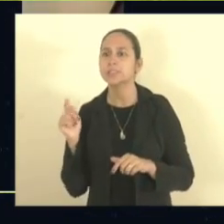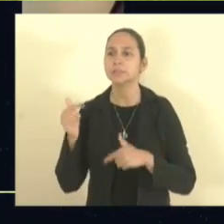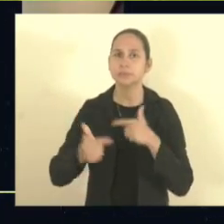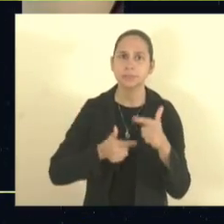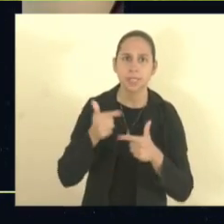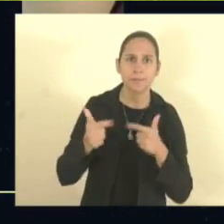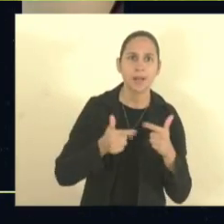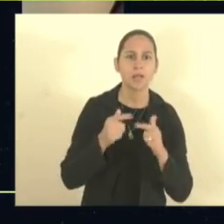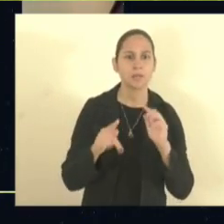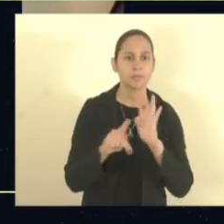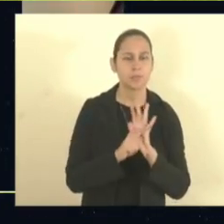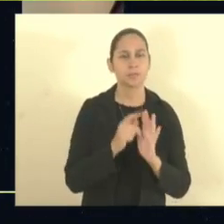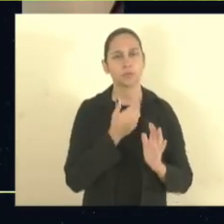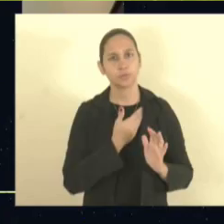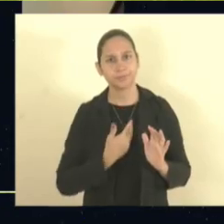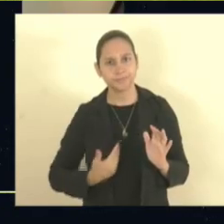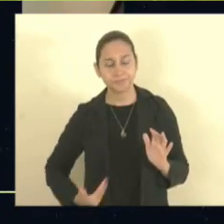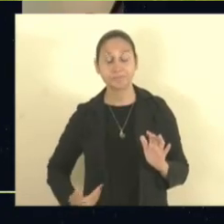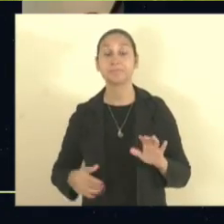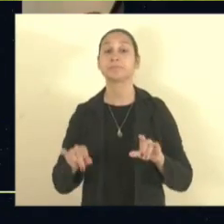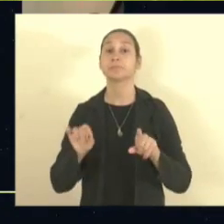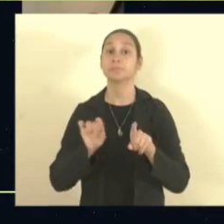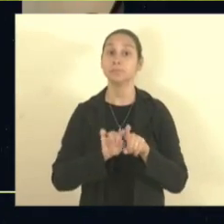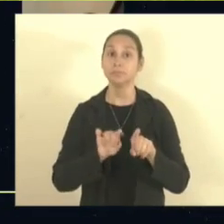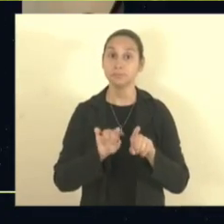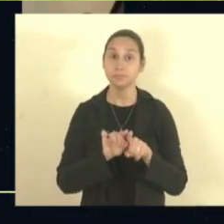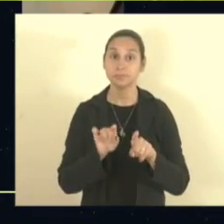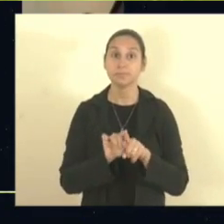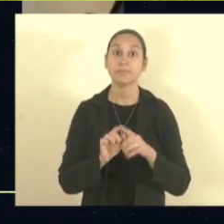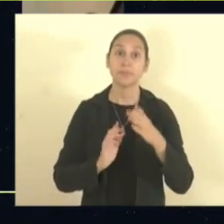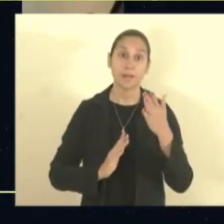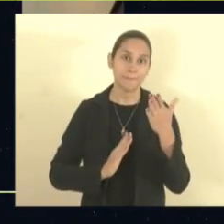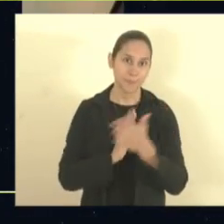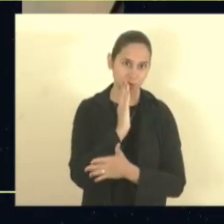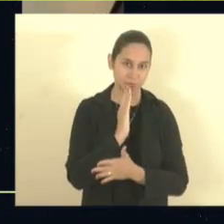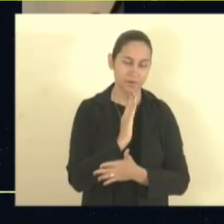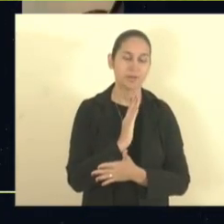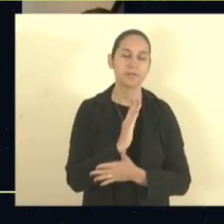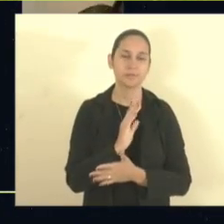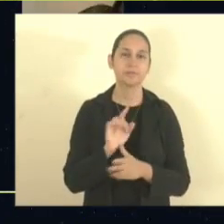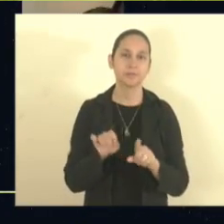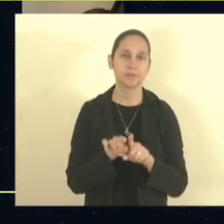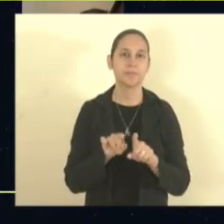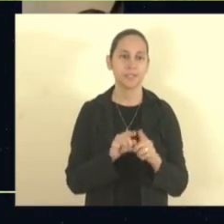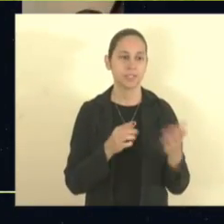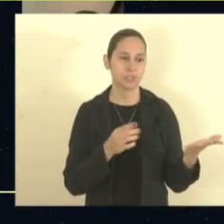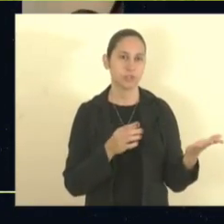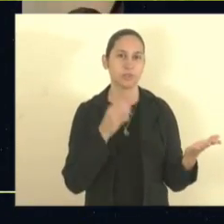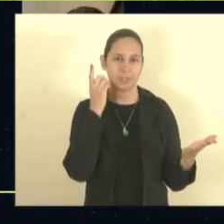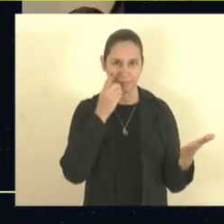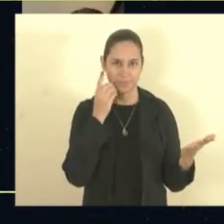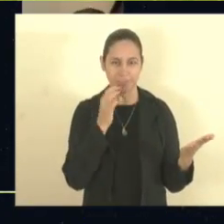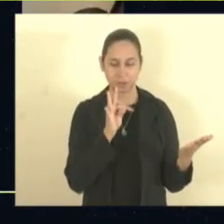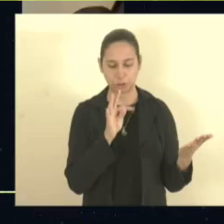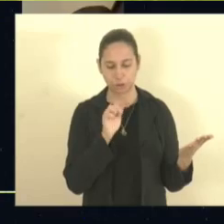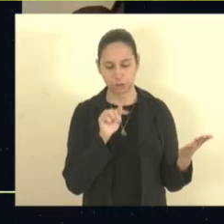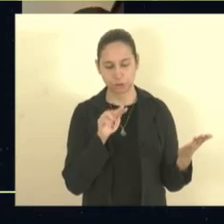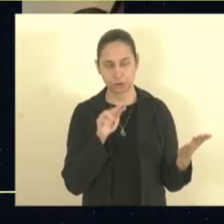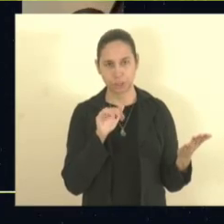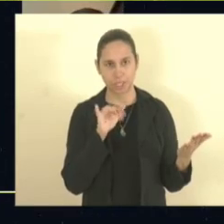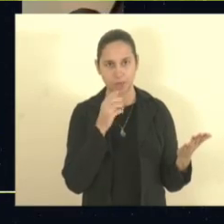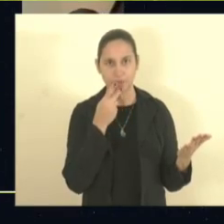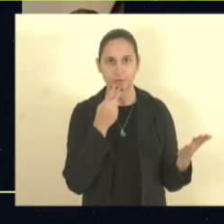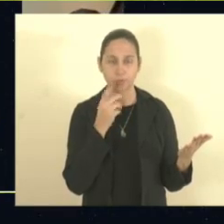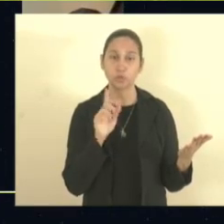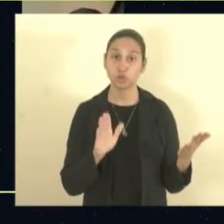trabalho do governo do estado, e também foi aprovado, como o deputado Thiago Hoffmann disse, foi aprovado na Secretaria